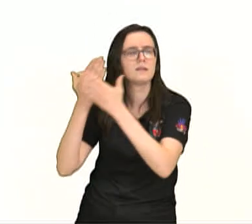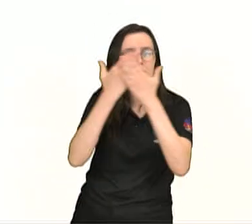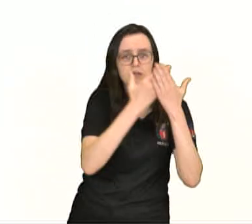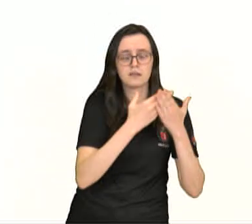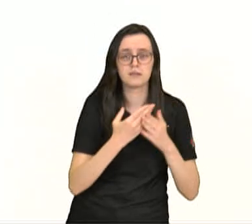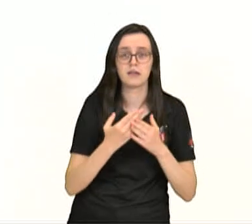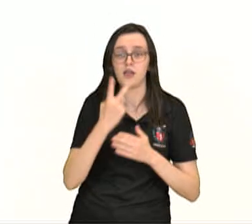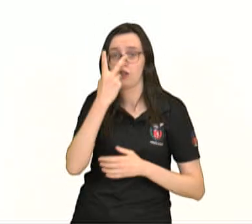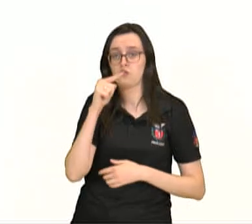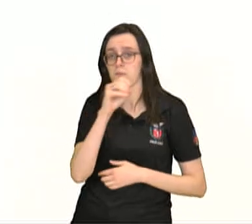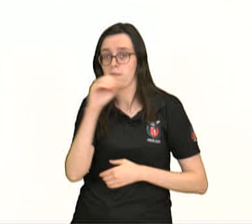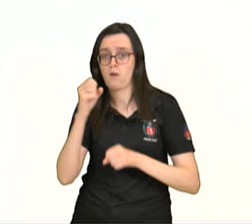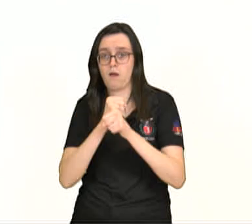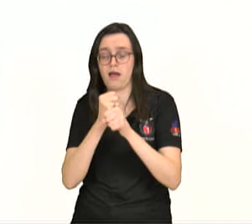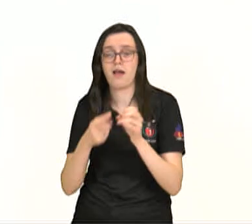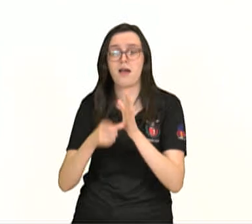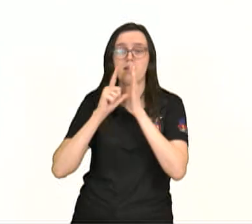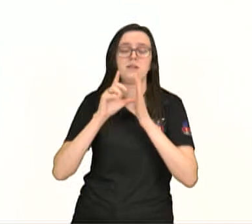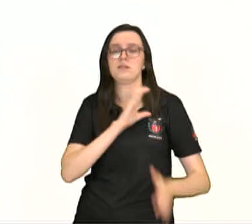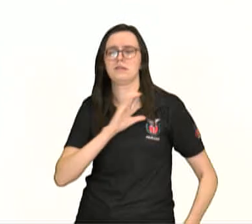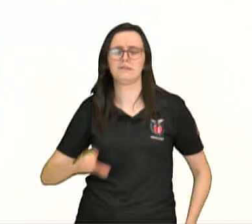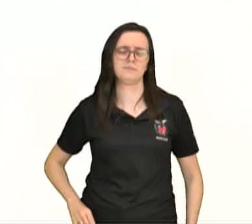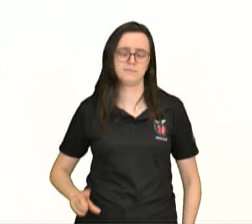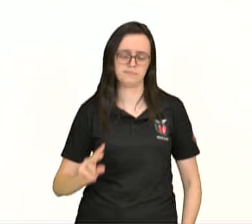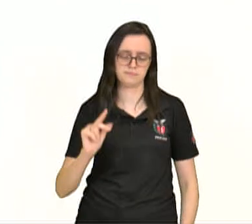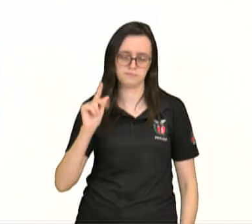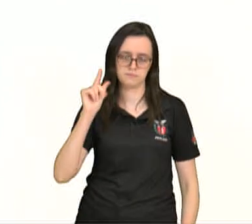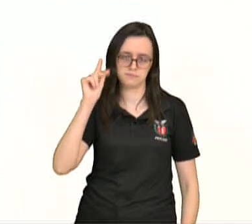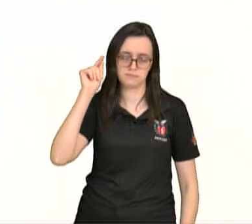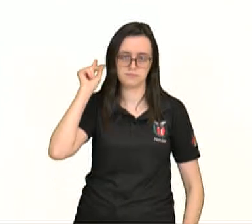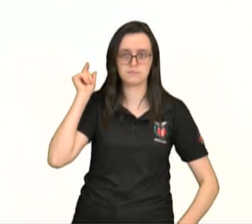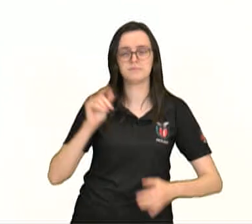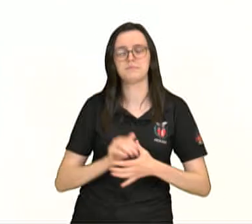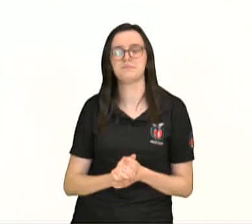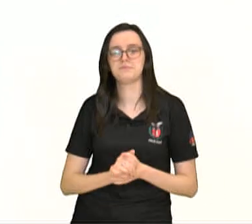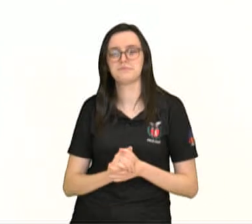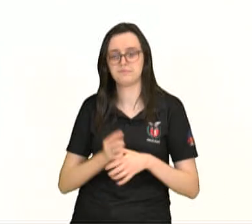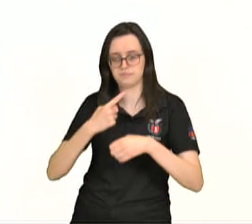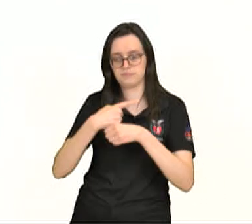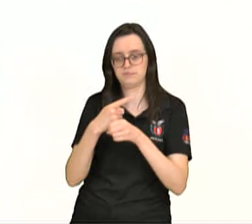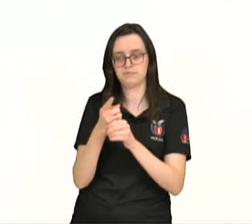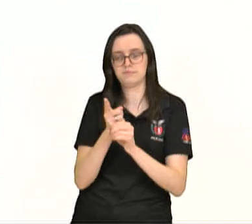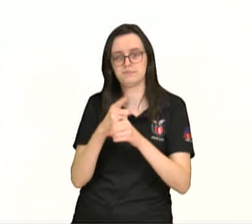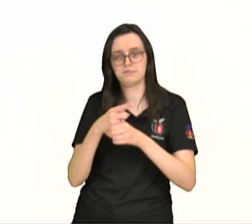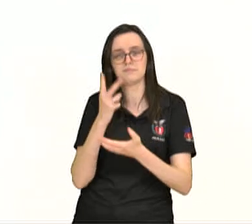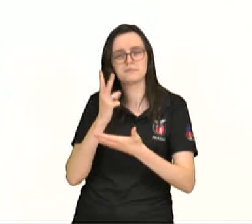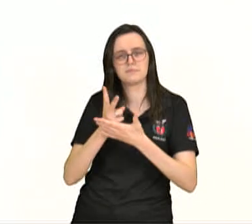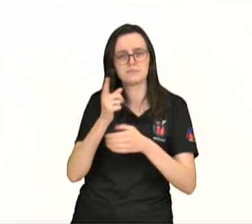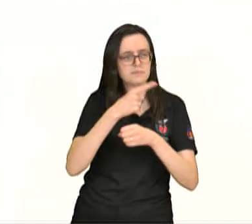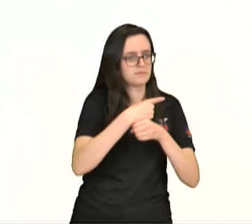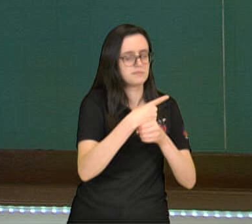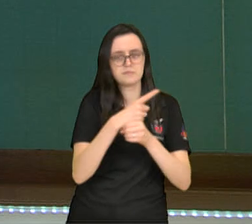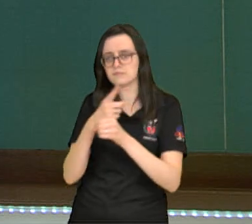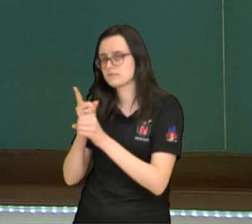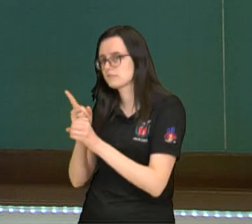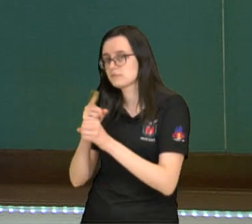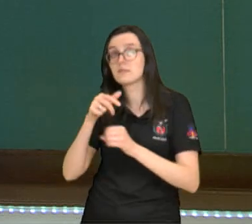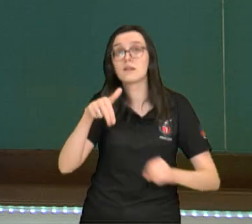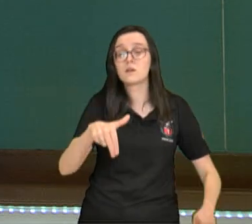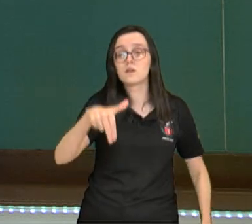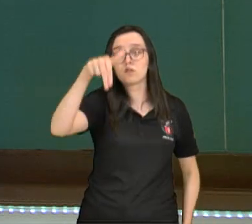2000 a.C., bem antiga. A agulha, ela sempre vai apontar para o polo